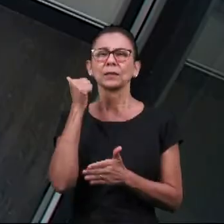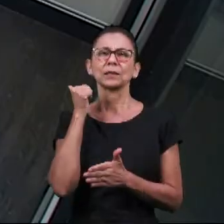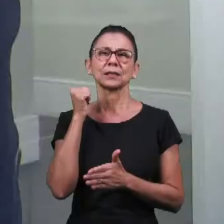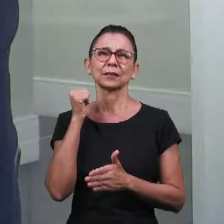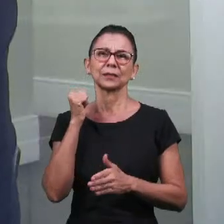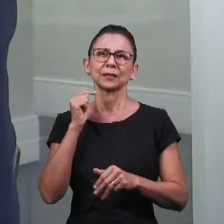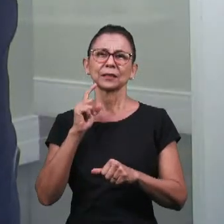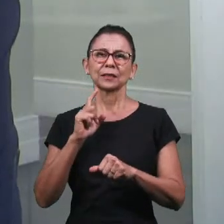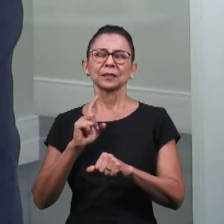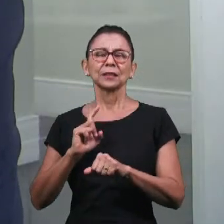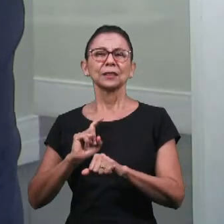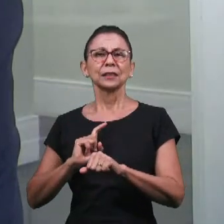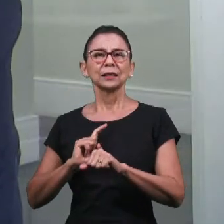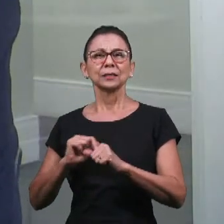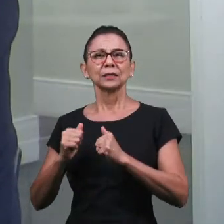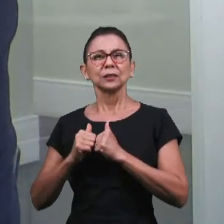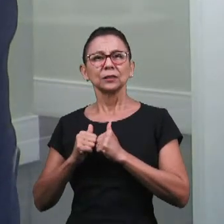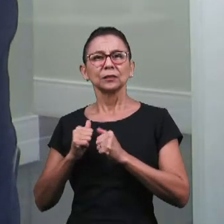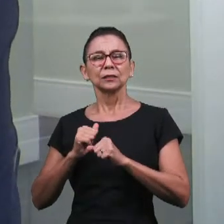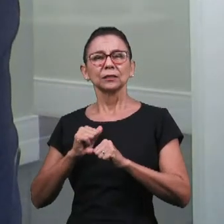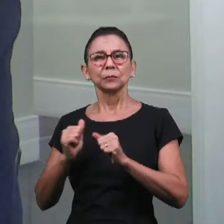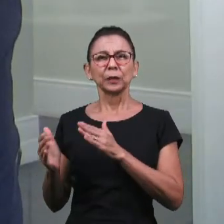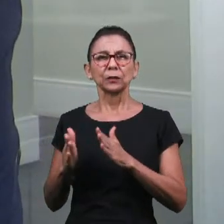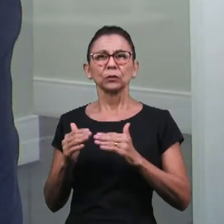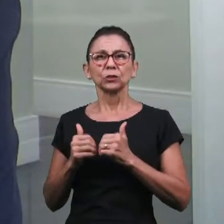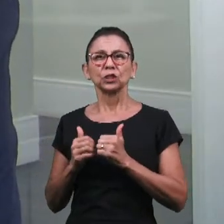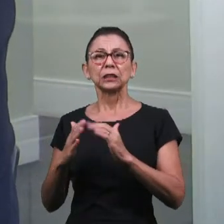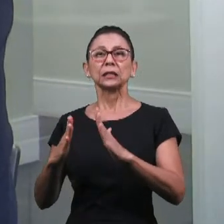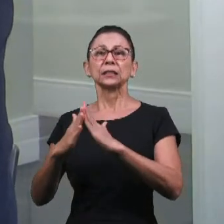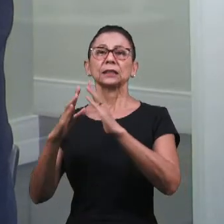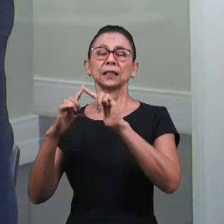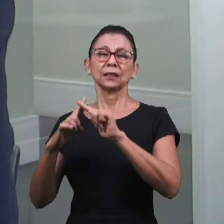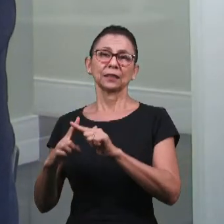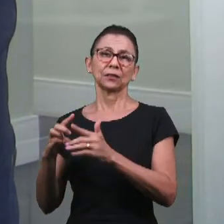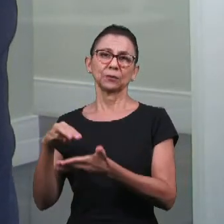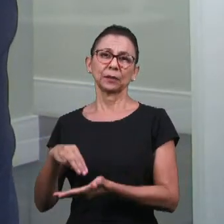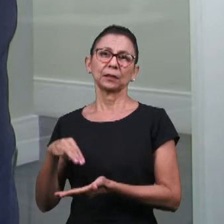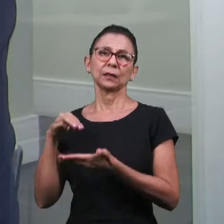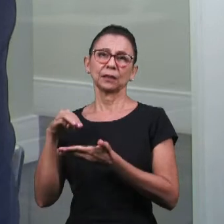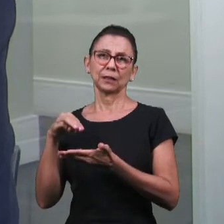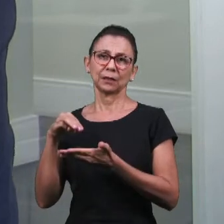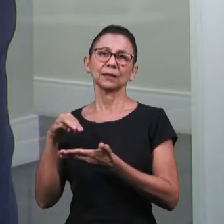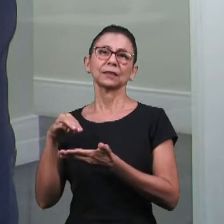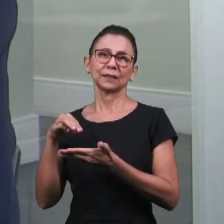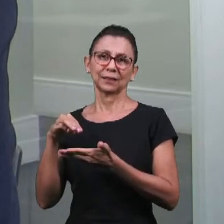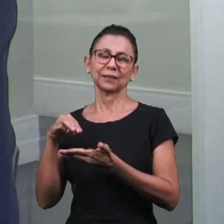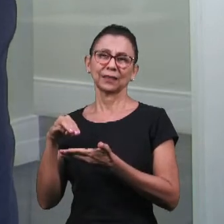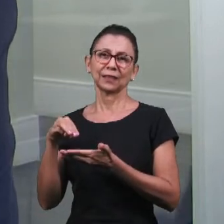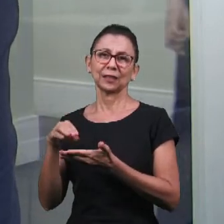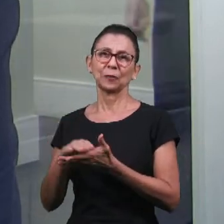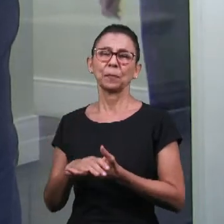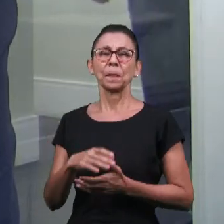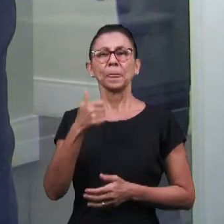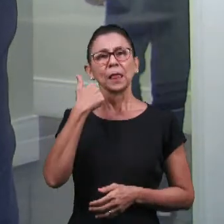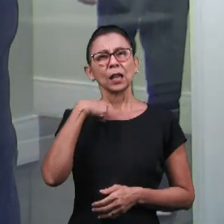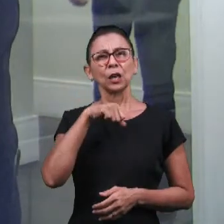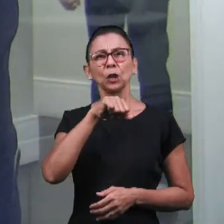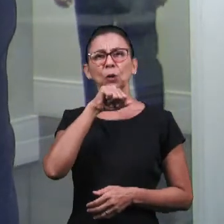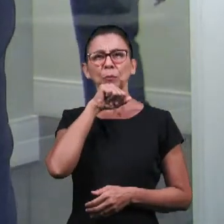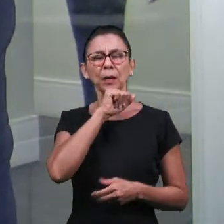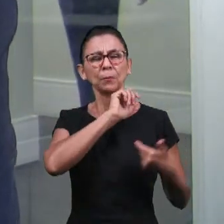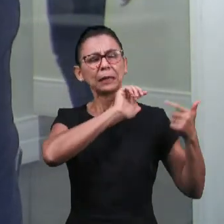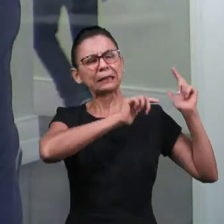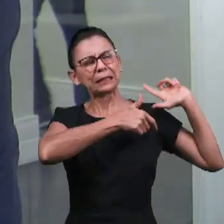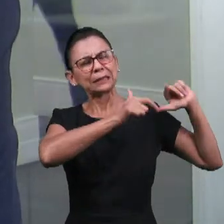minha mãe, não é, que era da tradição, ela integrou este grupo logo no início, né? Então eu tinha 1 ano